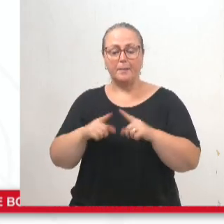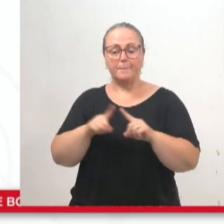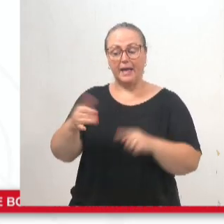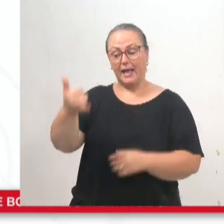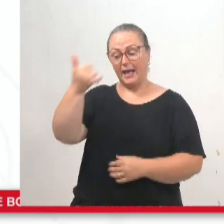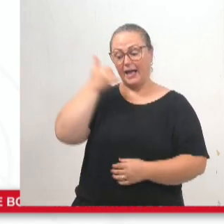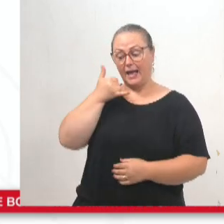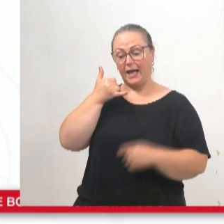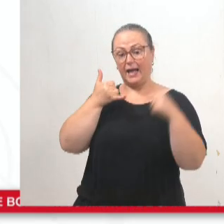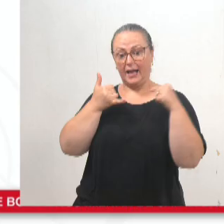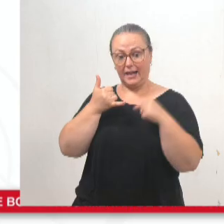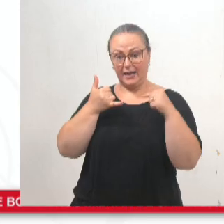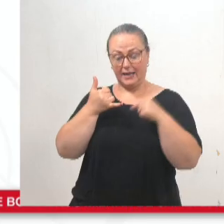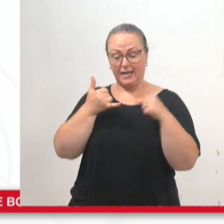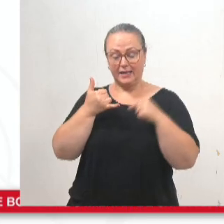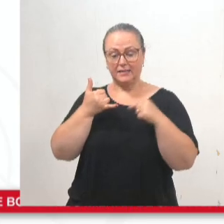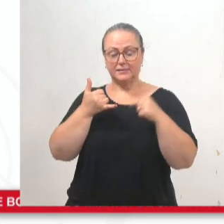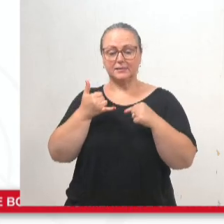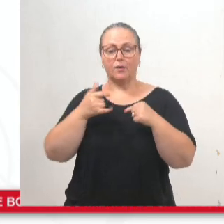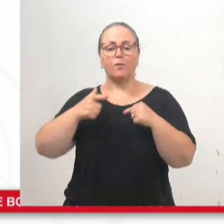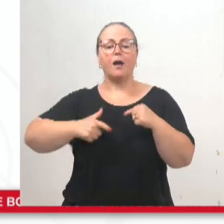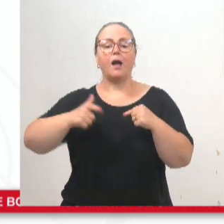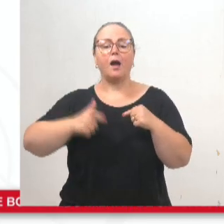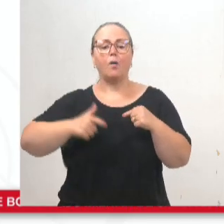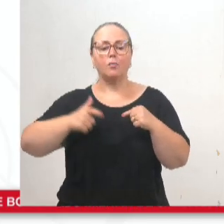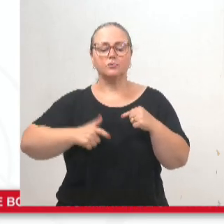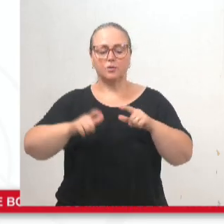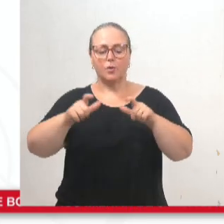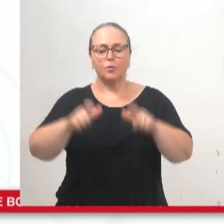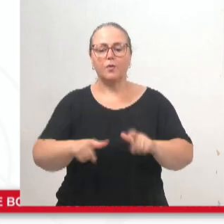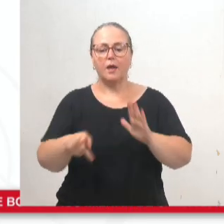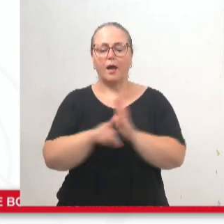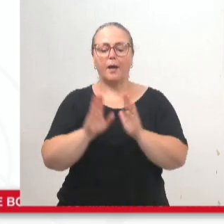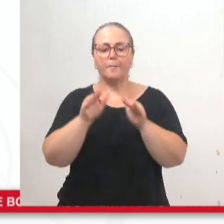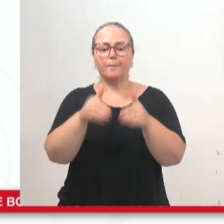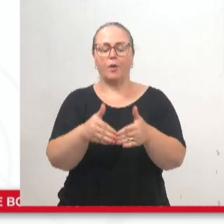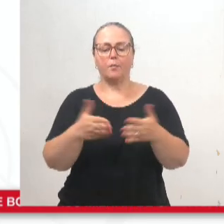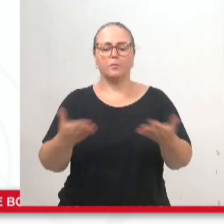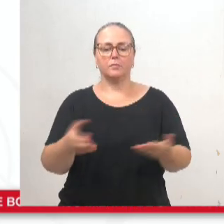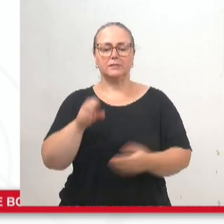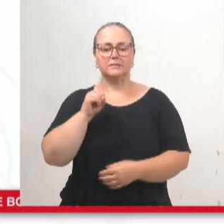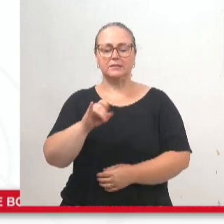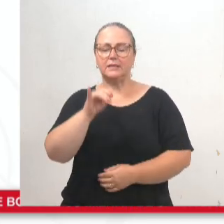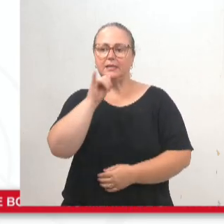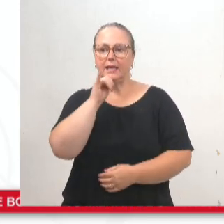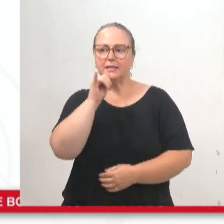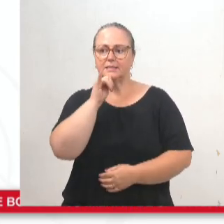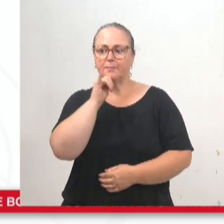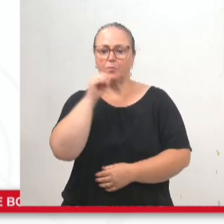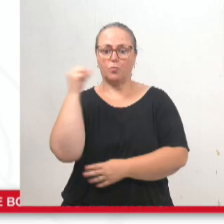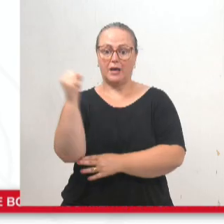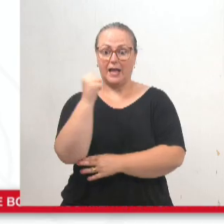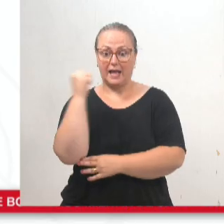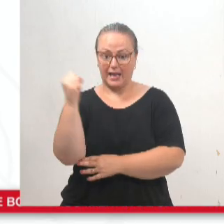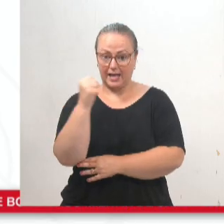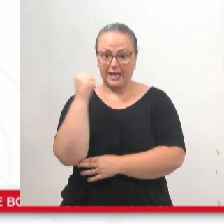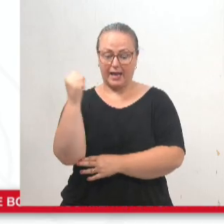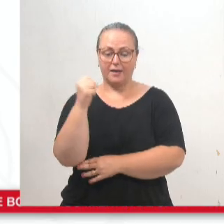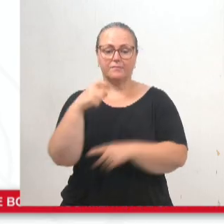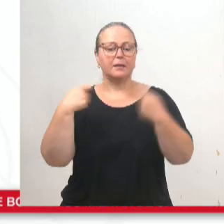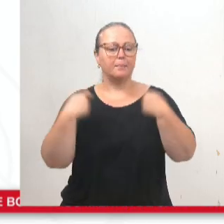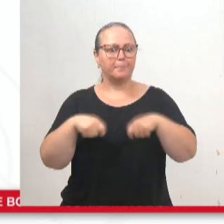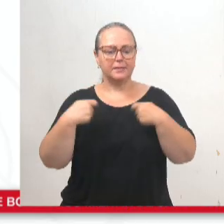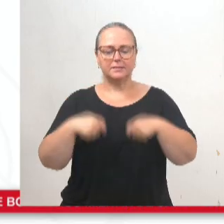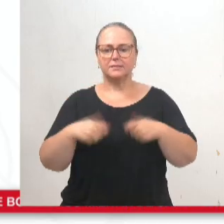ligação, ela chegava naquele telefone daquele quartel. Se fosse uma ocorrência de maior vulto, as nossas guarnições teriam que sair,